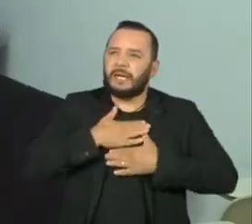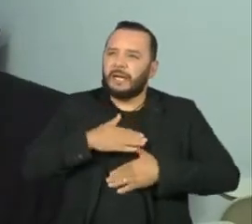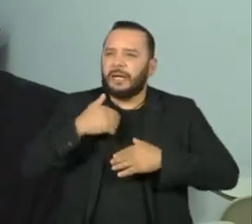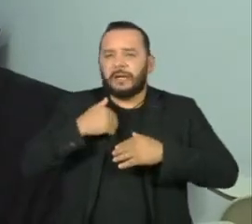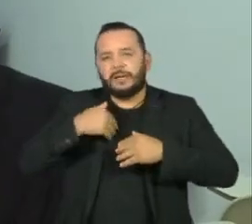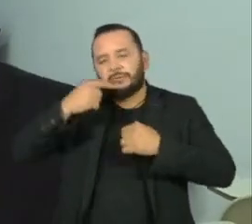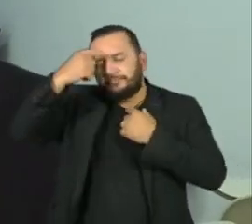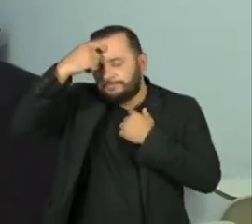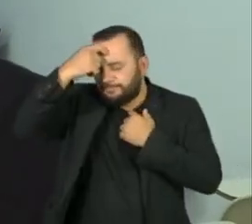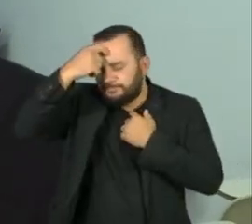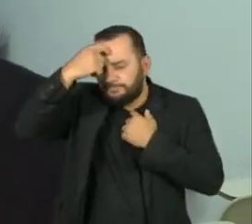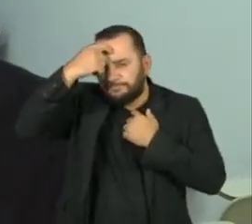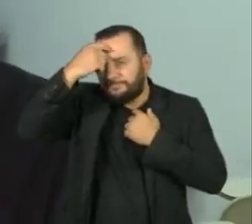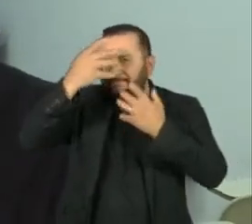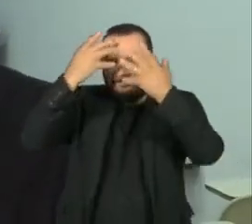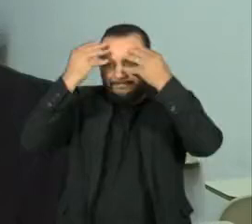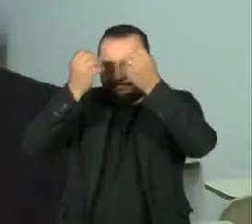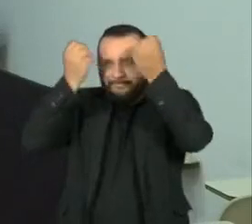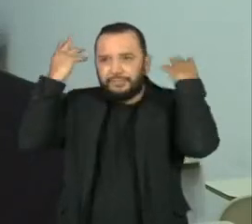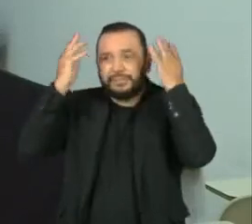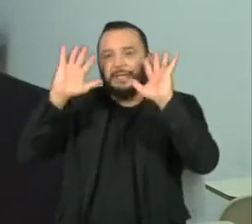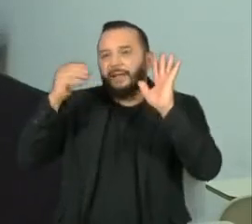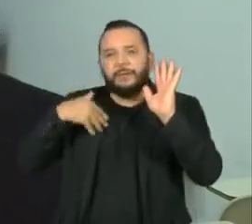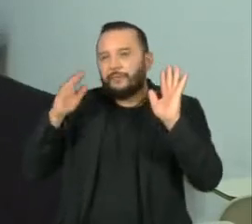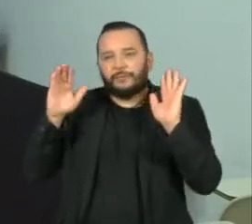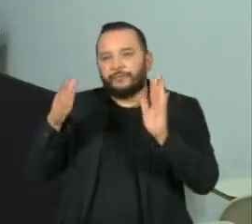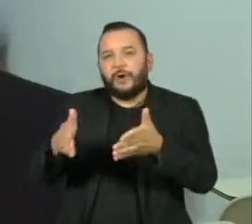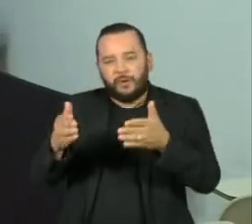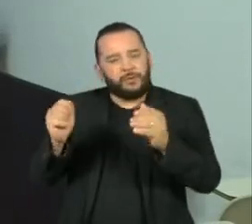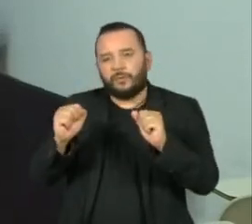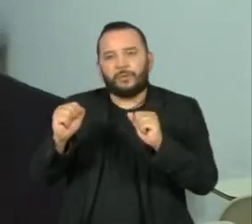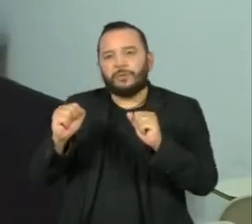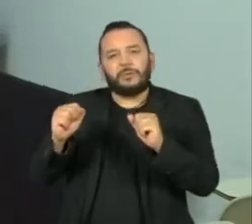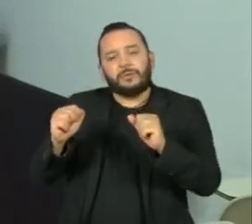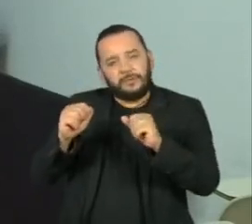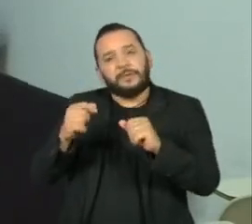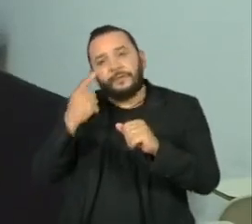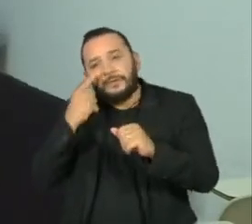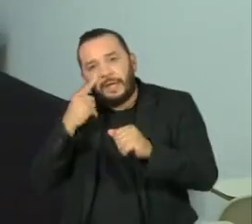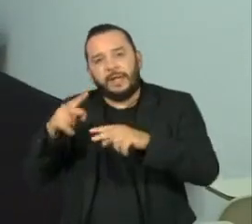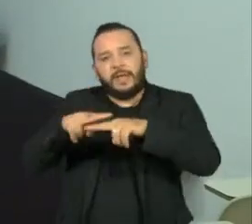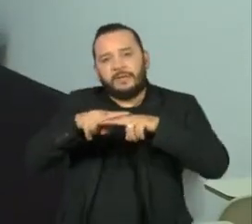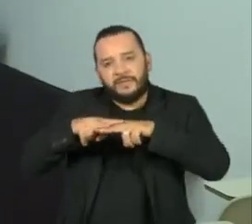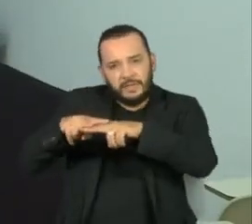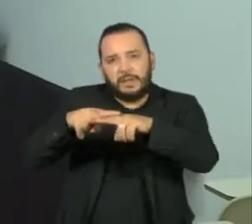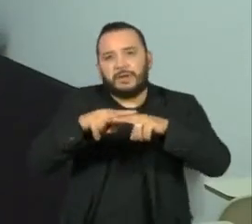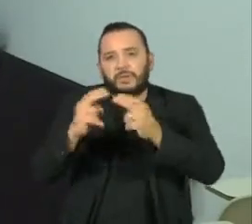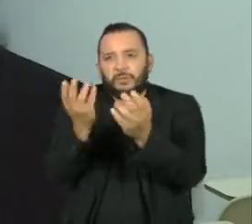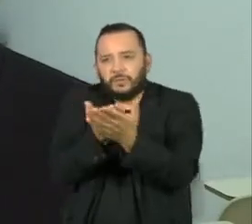relacionada que lembra o Enem. E essa semana é só para rever conteúdo básico e nada demais.